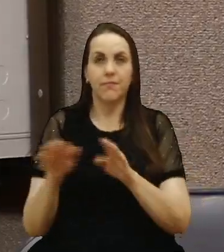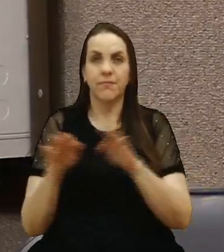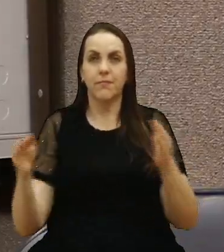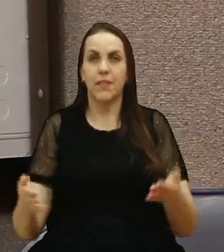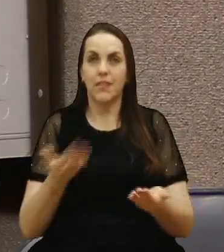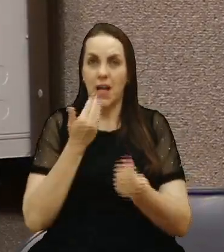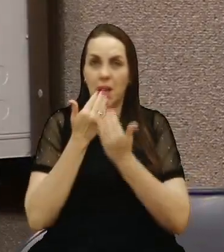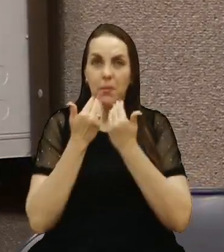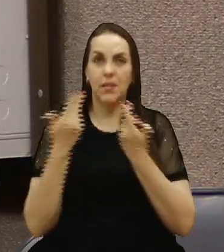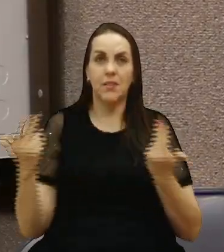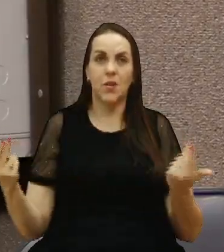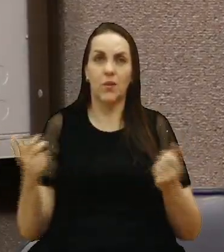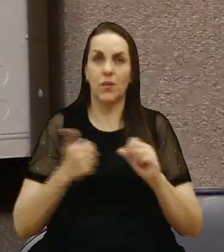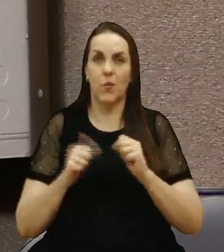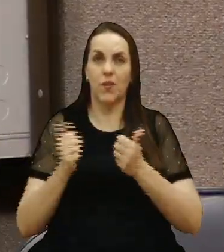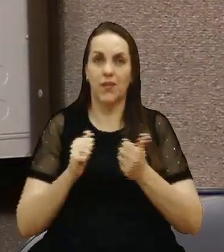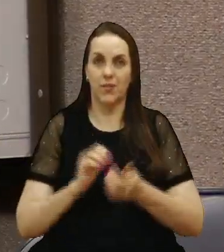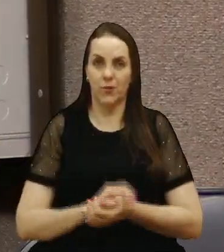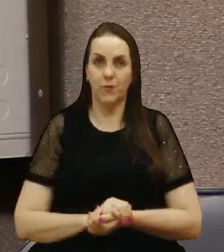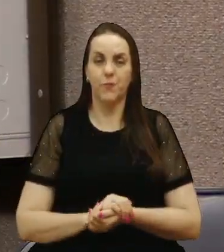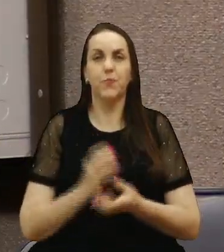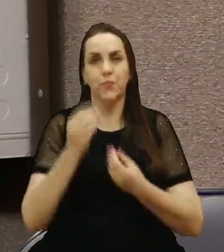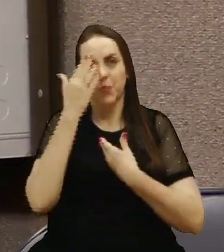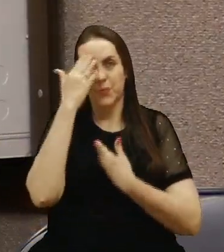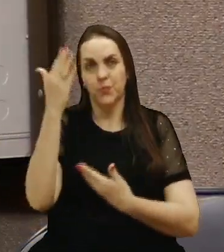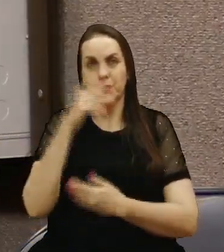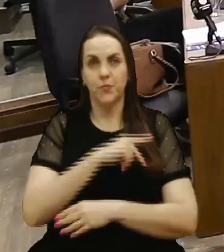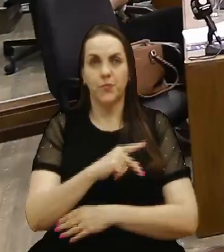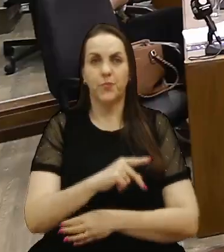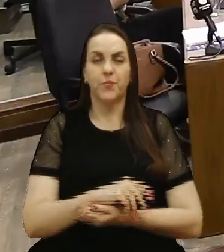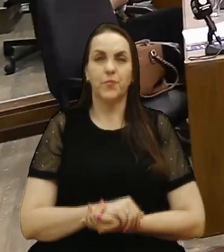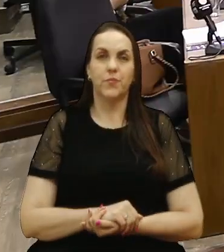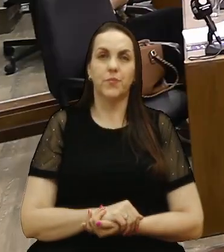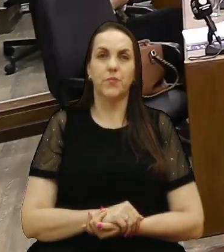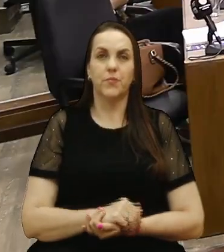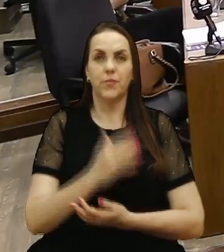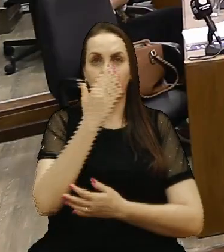cidade um produto de qualidade. Muito obrigado, presidente. Obrigada, vereador Aldonei.